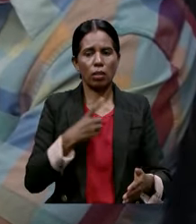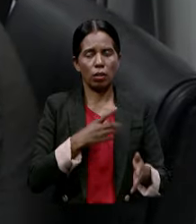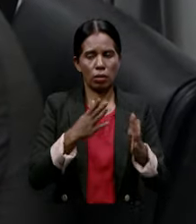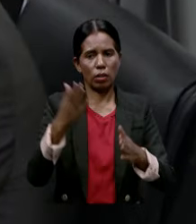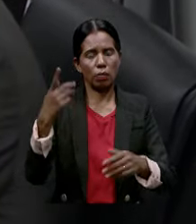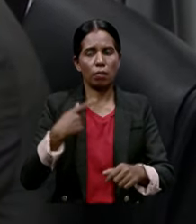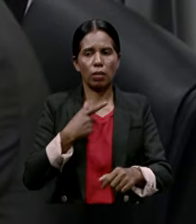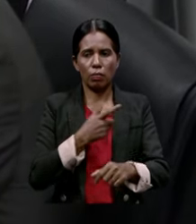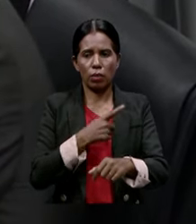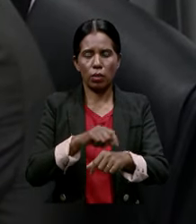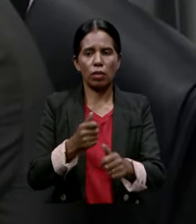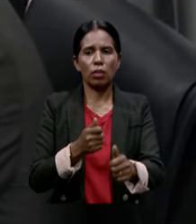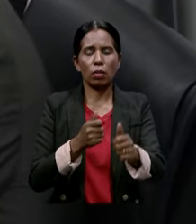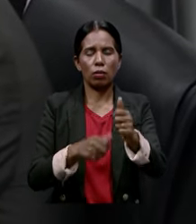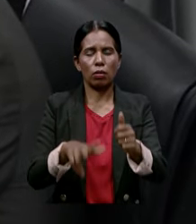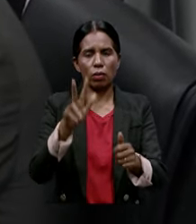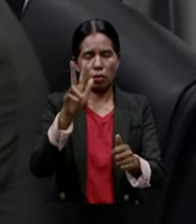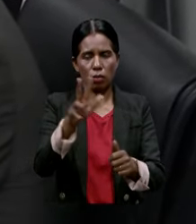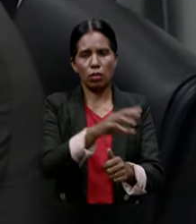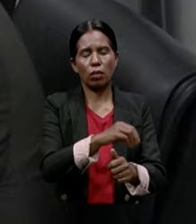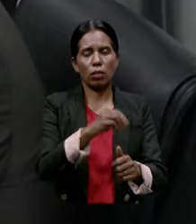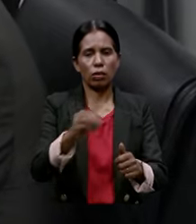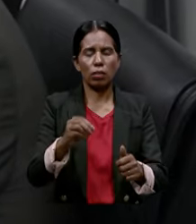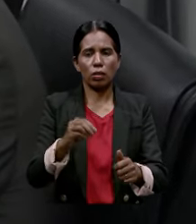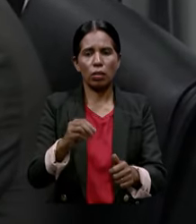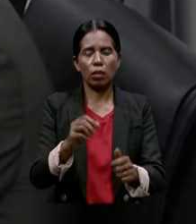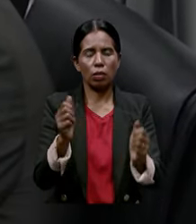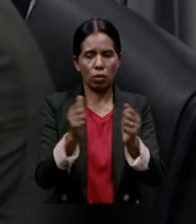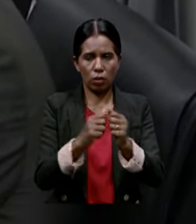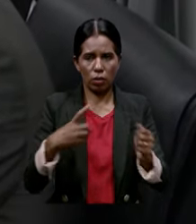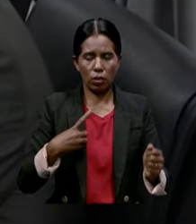plenária tem que preencher 2/3, que é equivalente